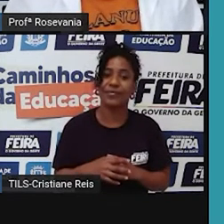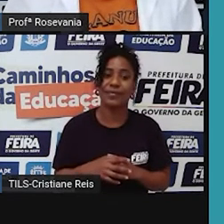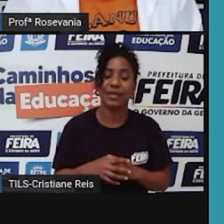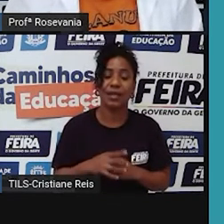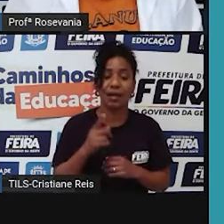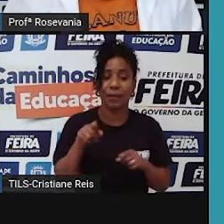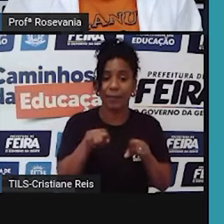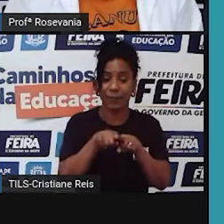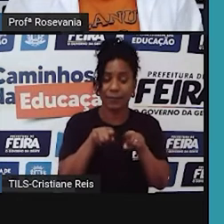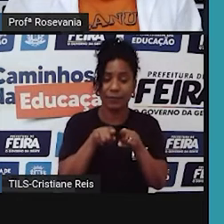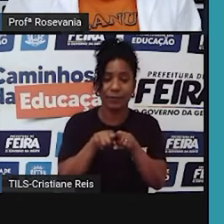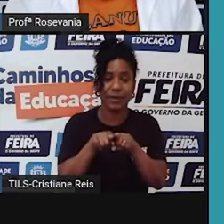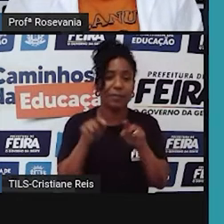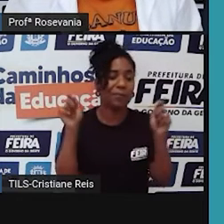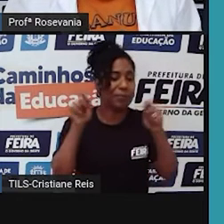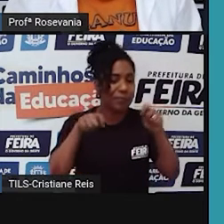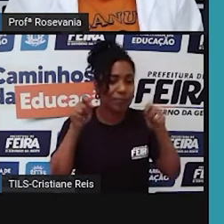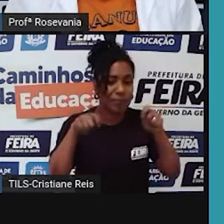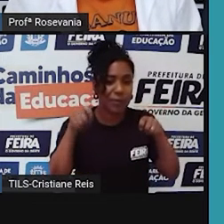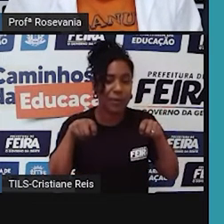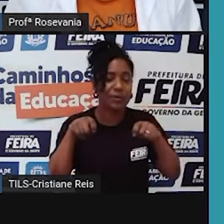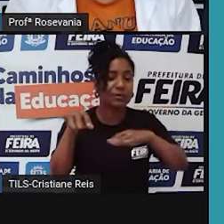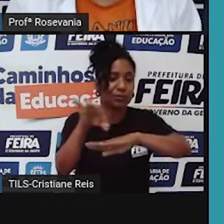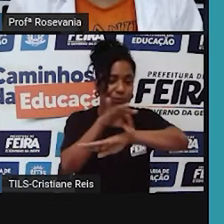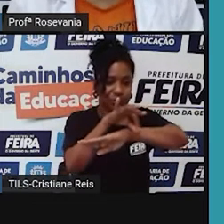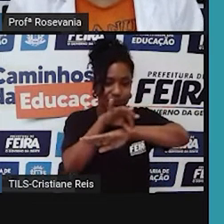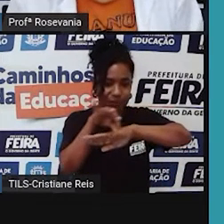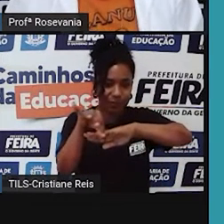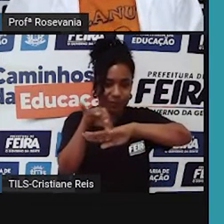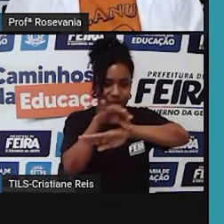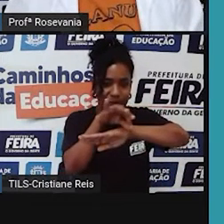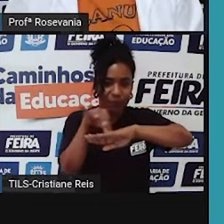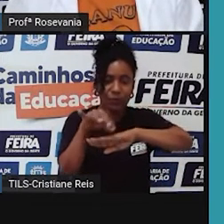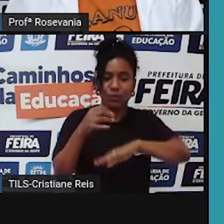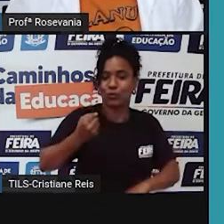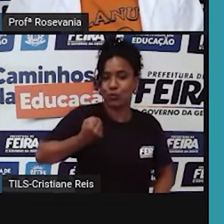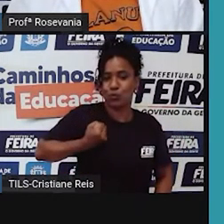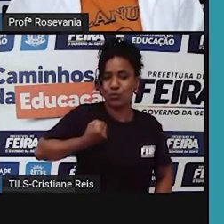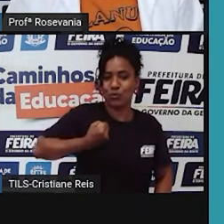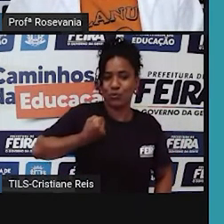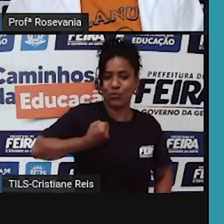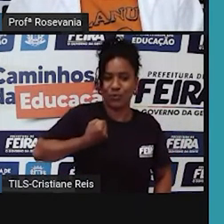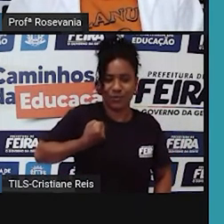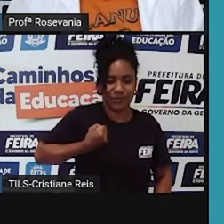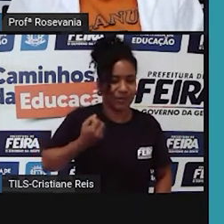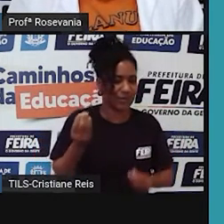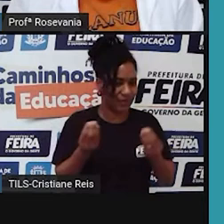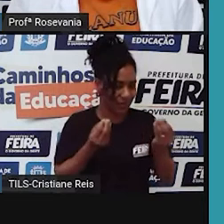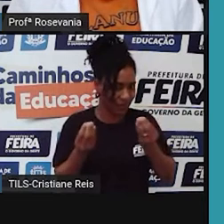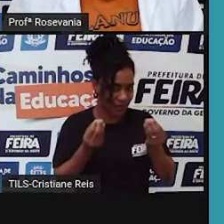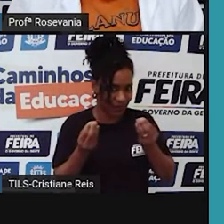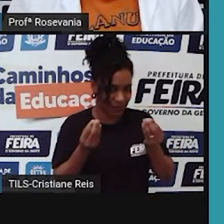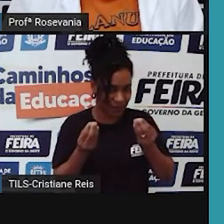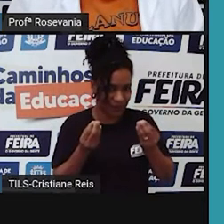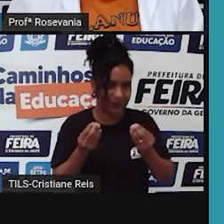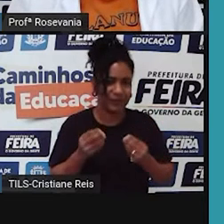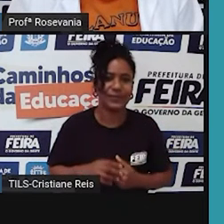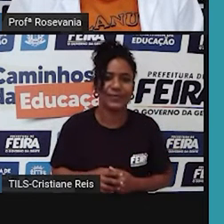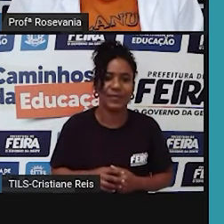falei para vocês, eu posso encontrar a escala numérica. E essa escala numérica também parte da